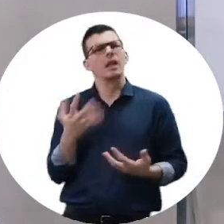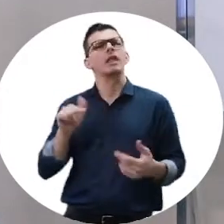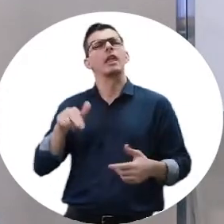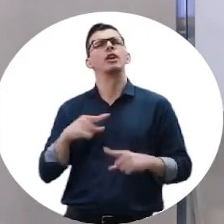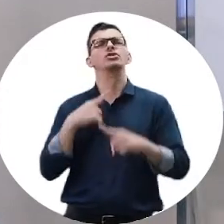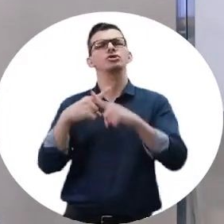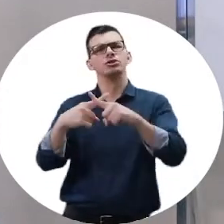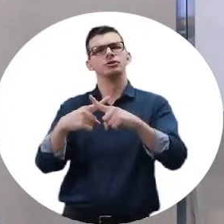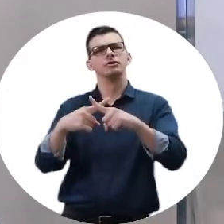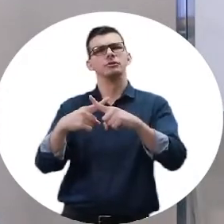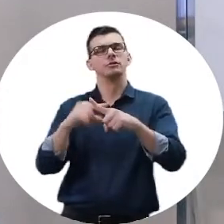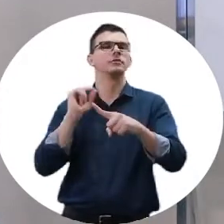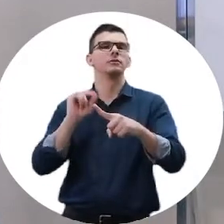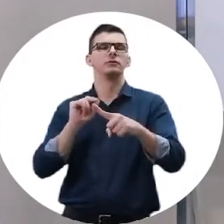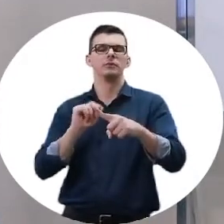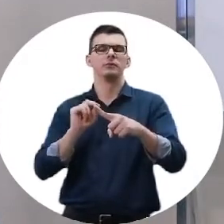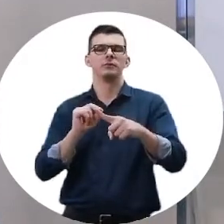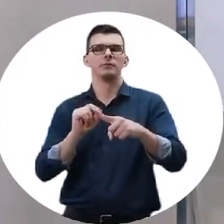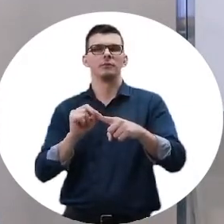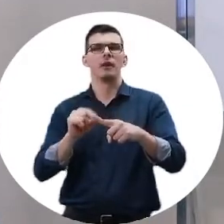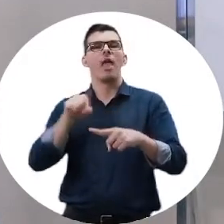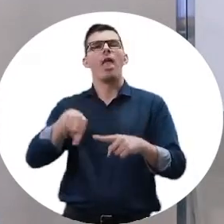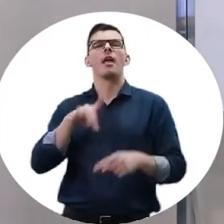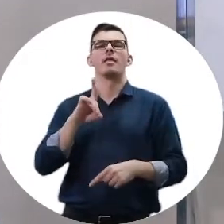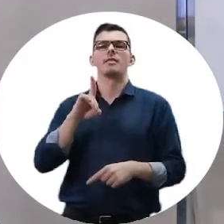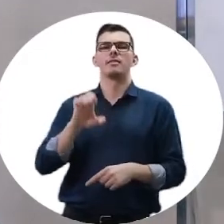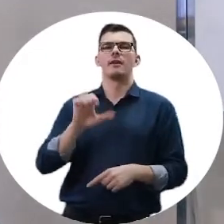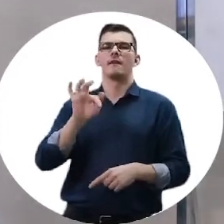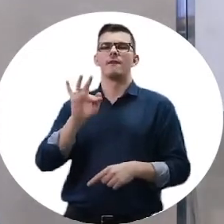O X é a